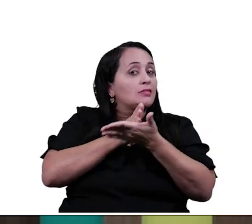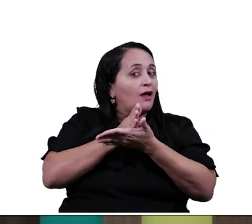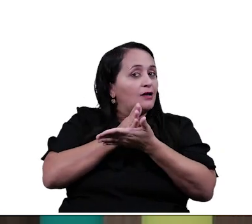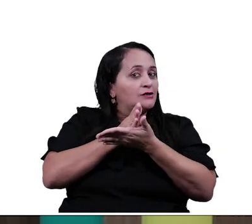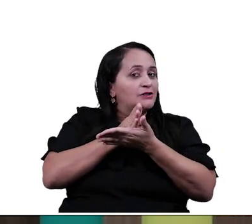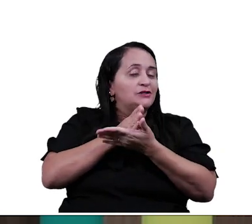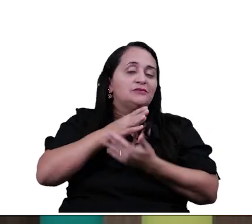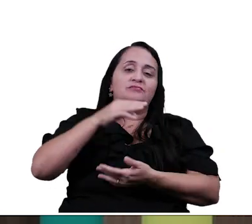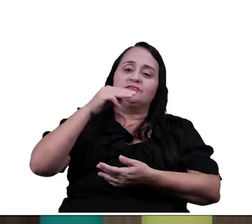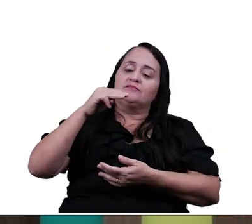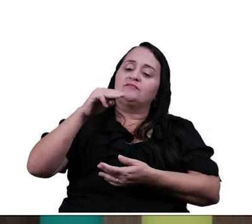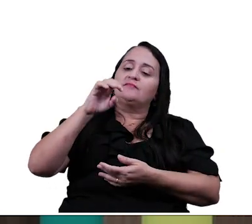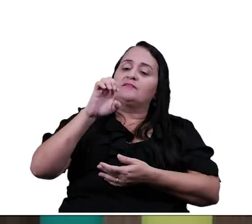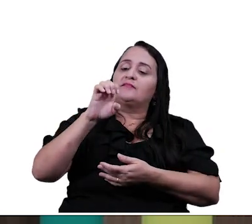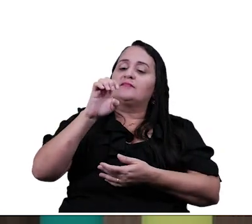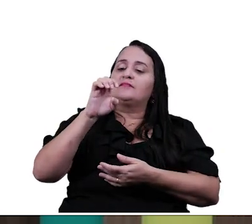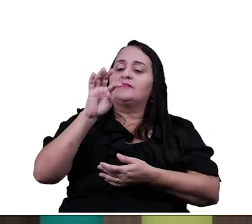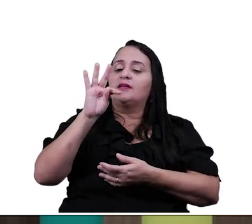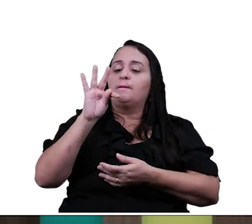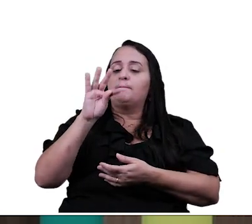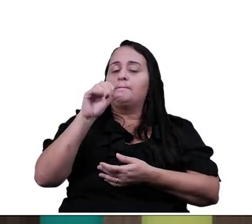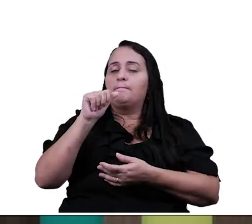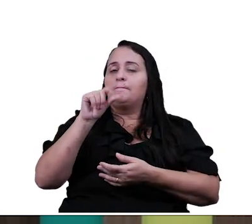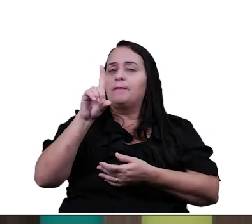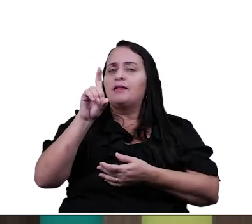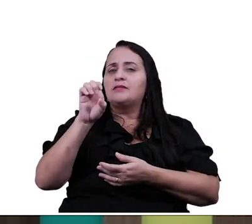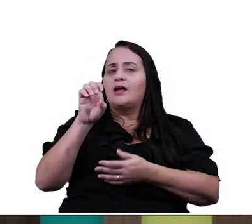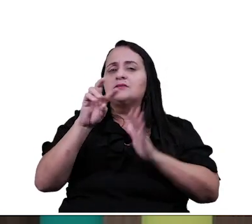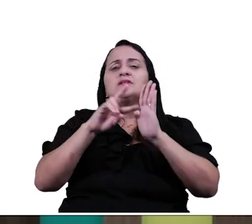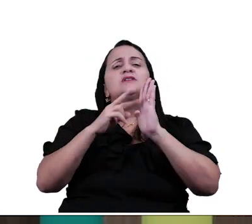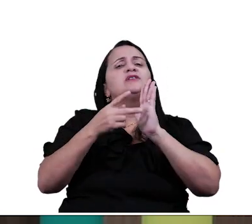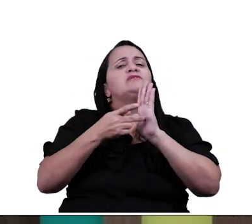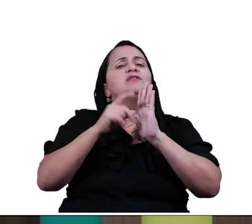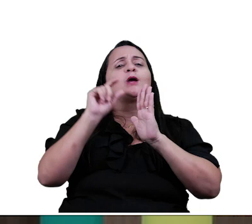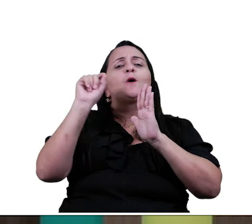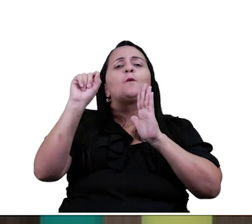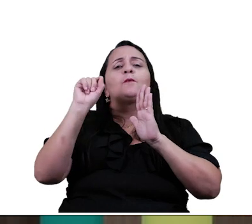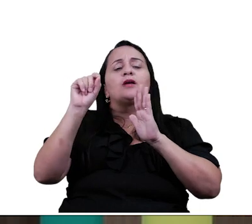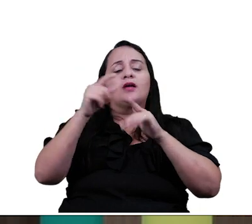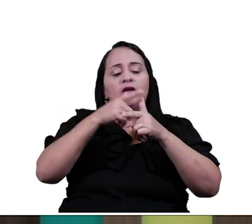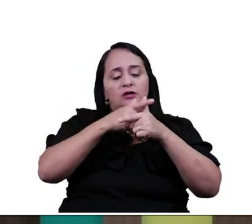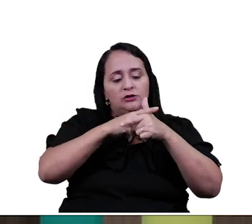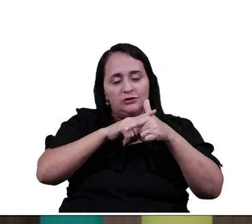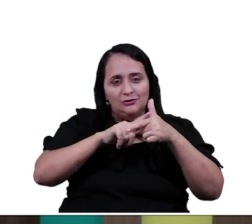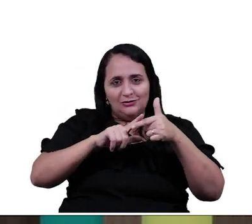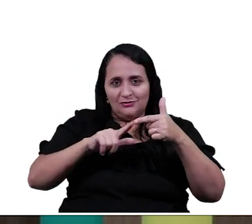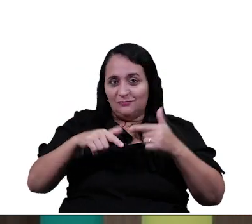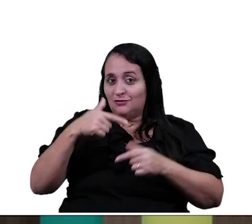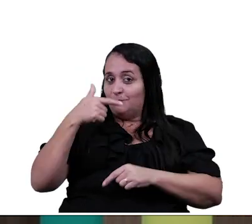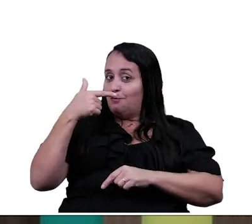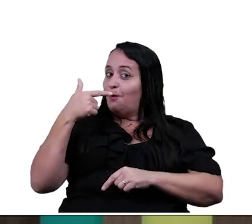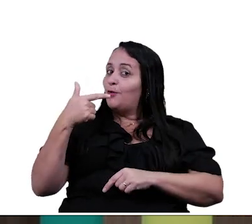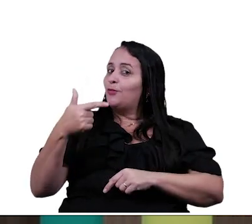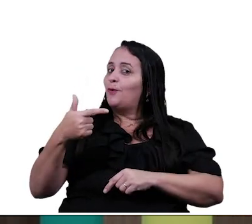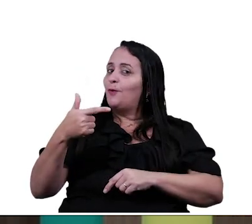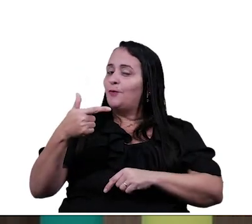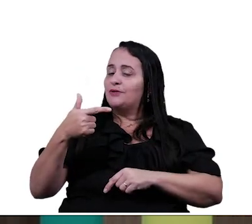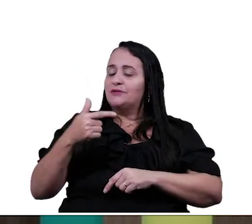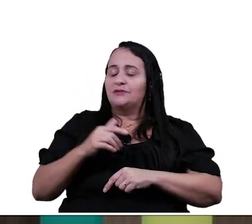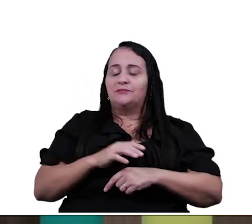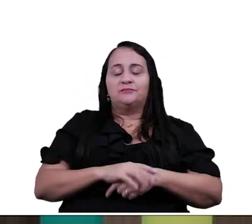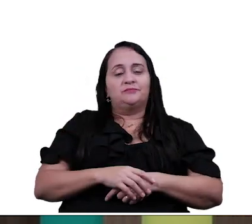metade é dividir por 2. Então, eu vou pegar o valor do copo,